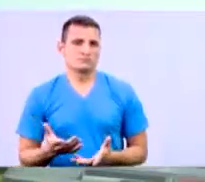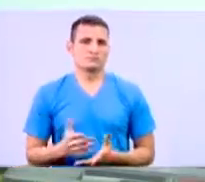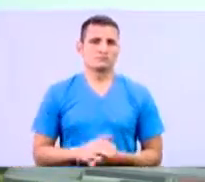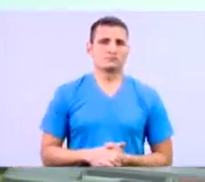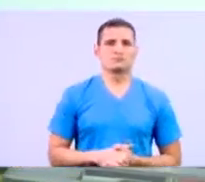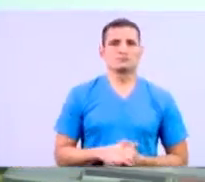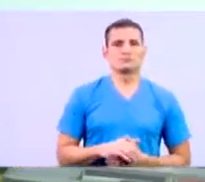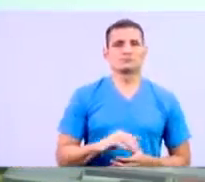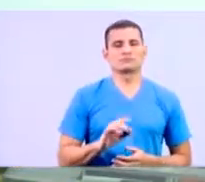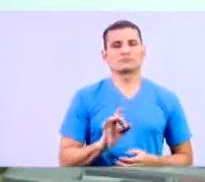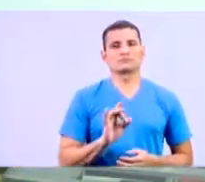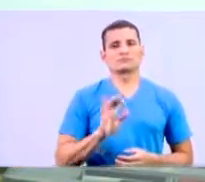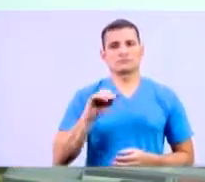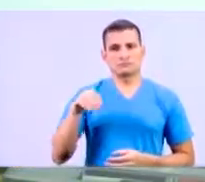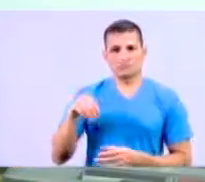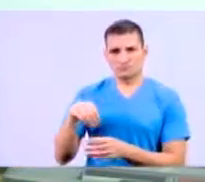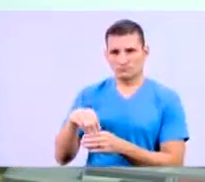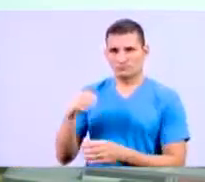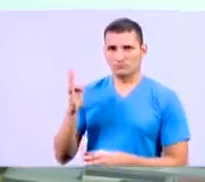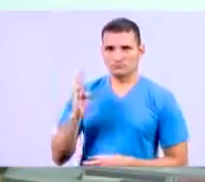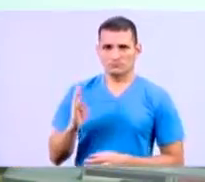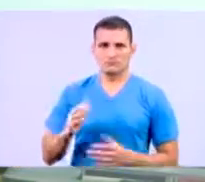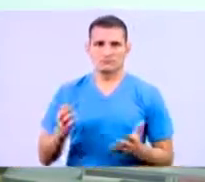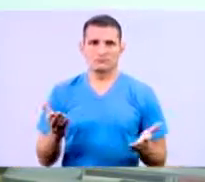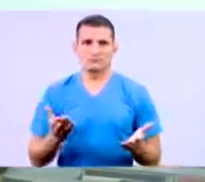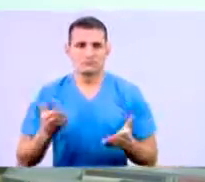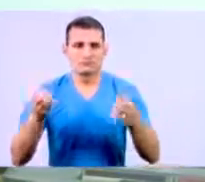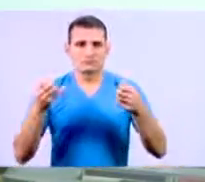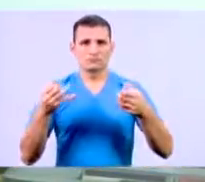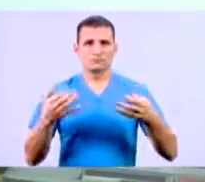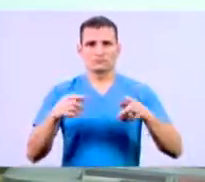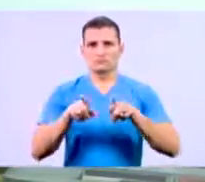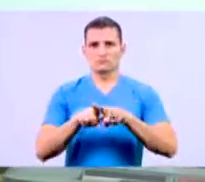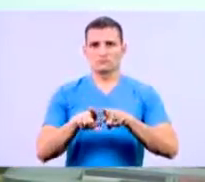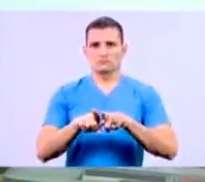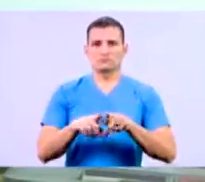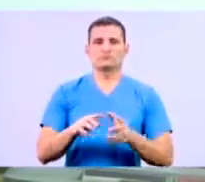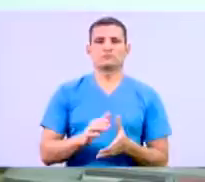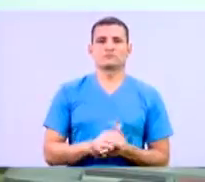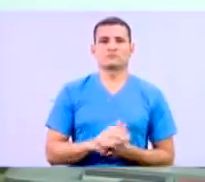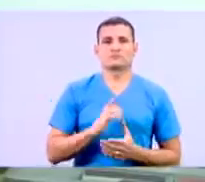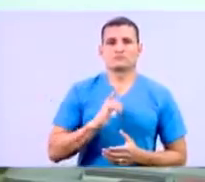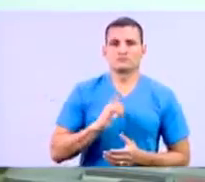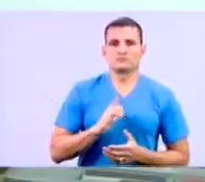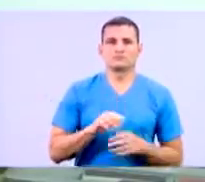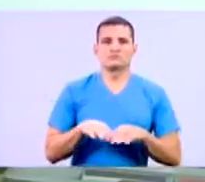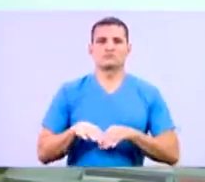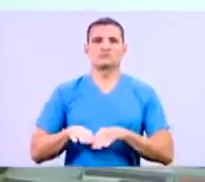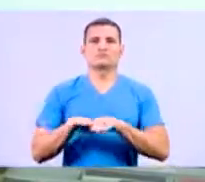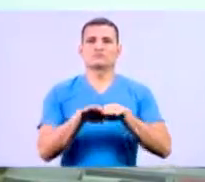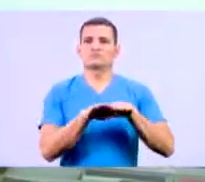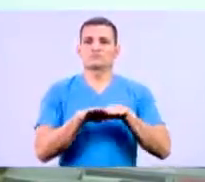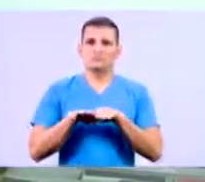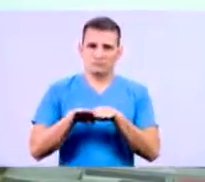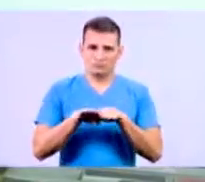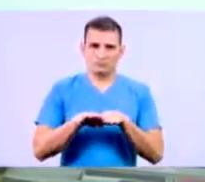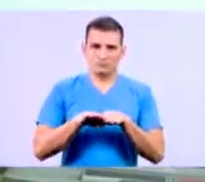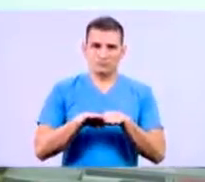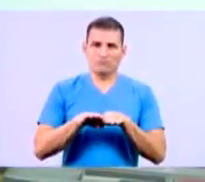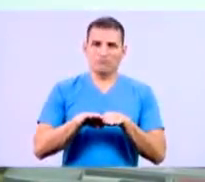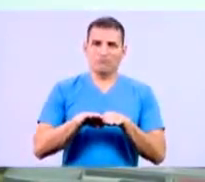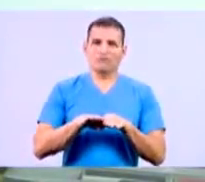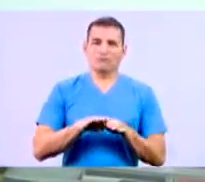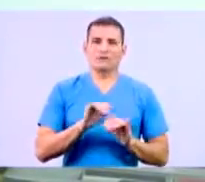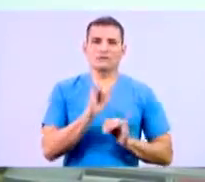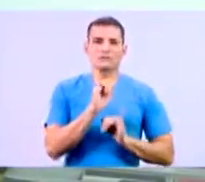nosso lado dentro do país. Mas vamos falar também agora, nós temos dos padrões internacionais de redes,